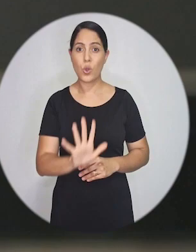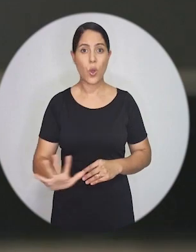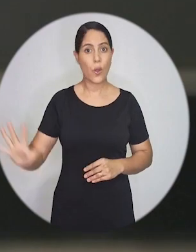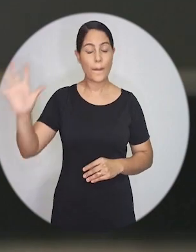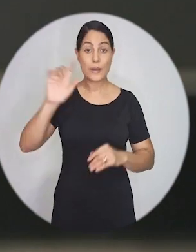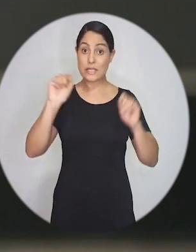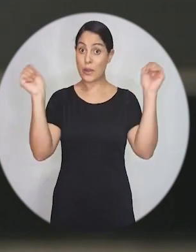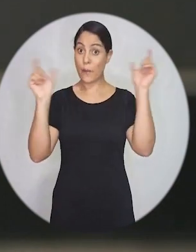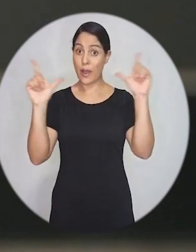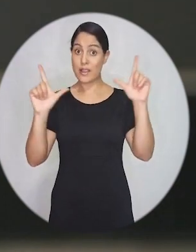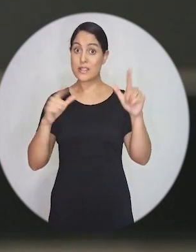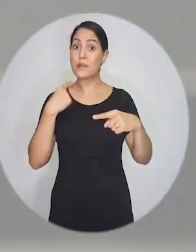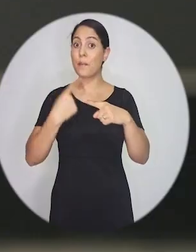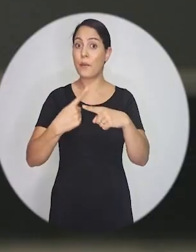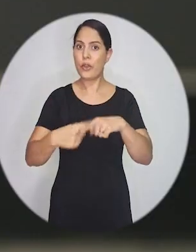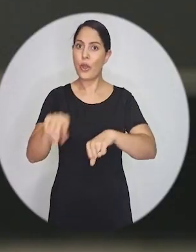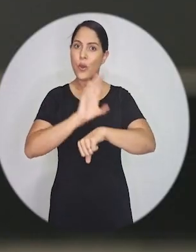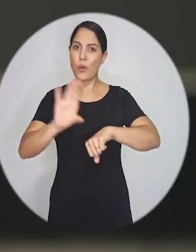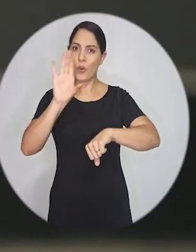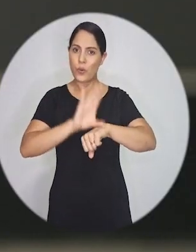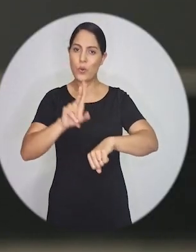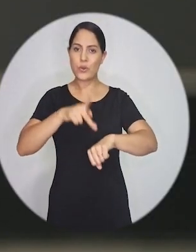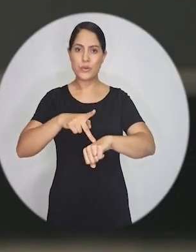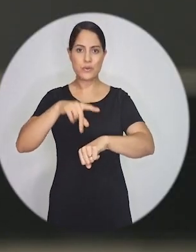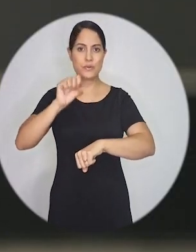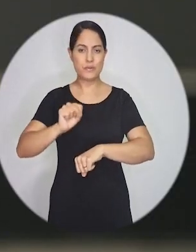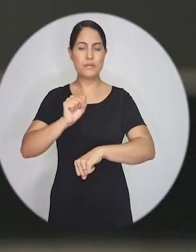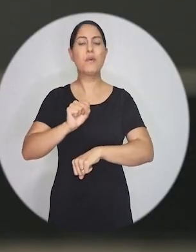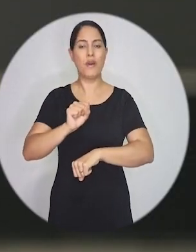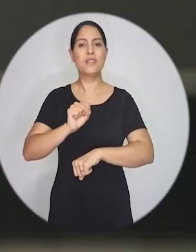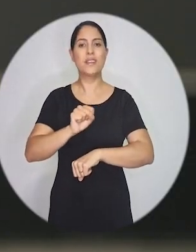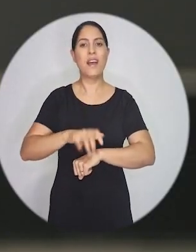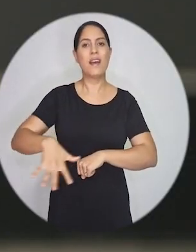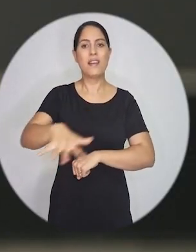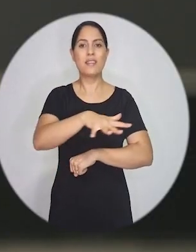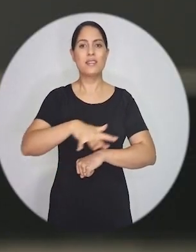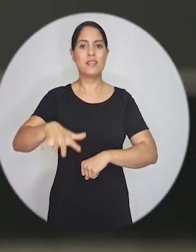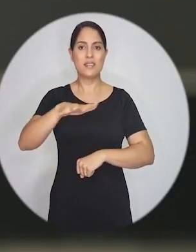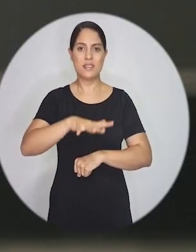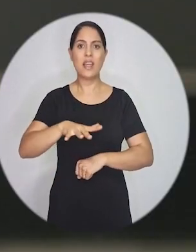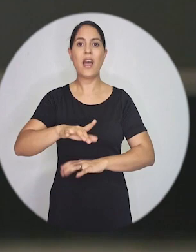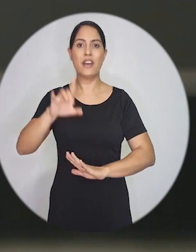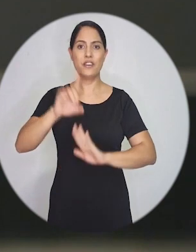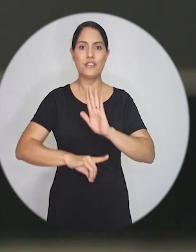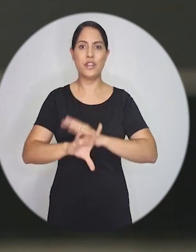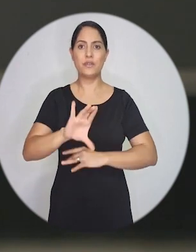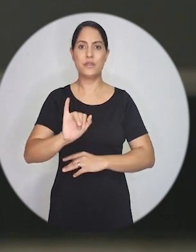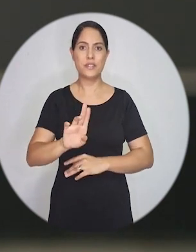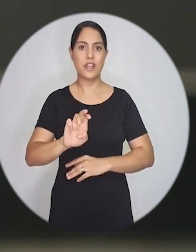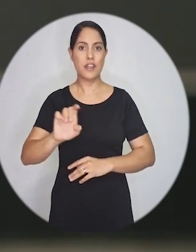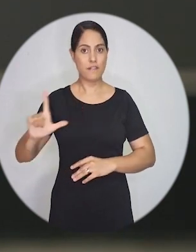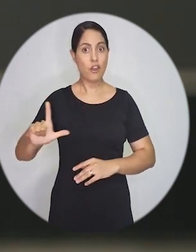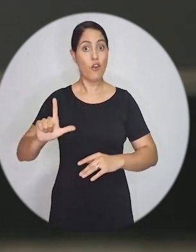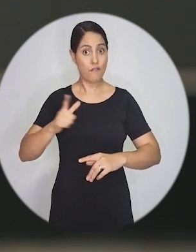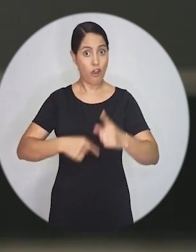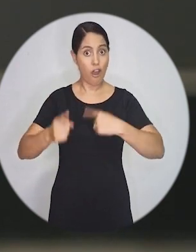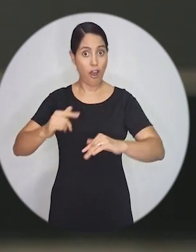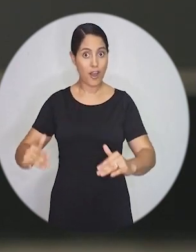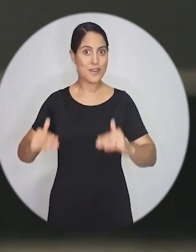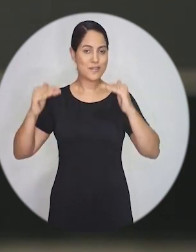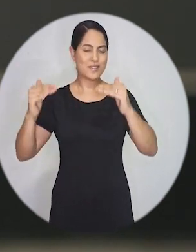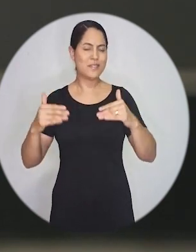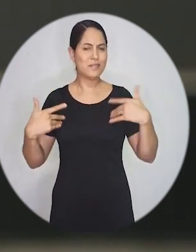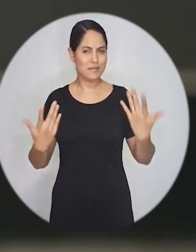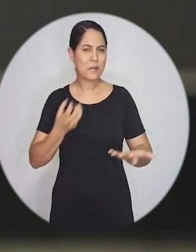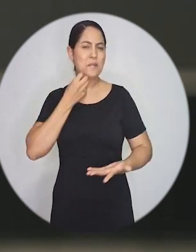trabalhista e previdenciária. Novamente, teremos uma grande seleção pública que será divulgada oportunamente.